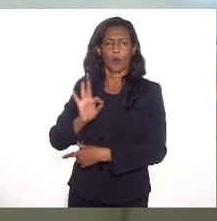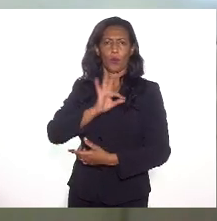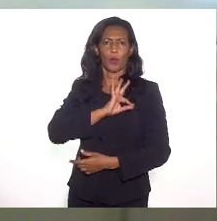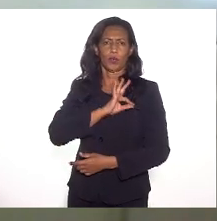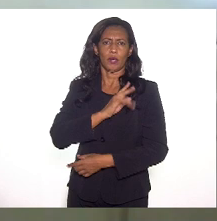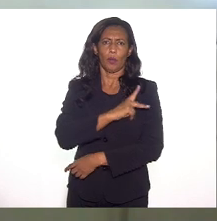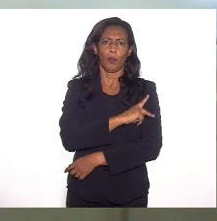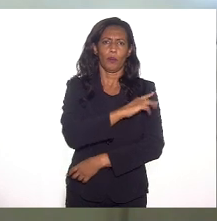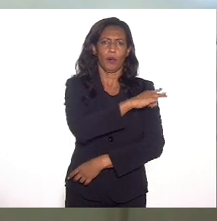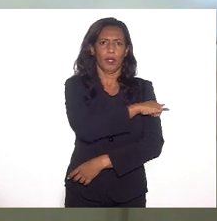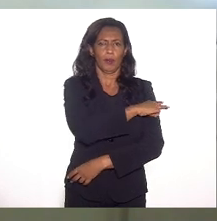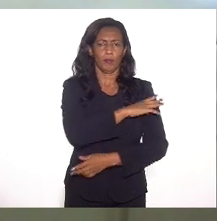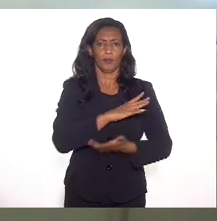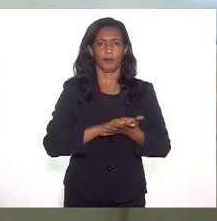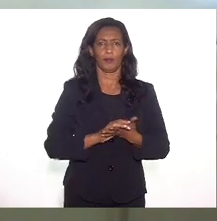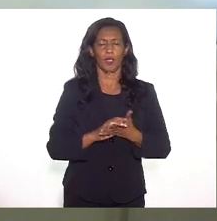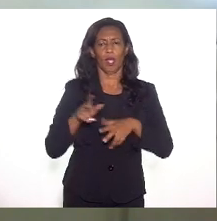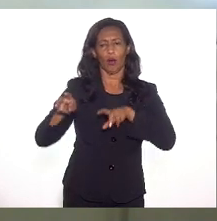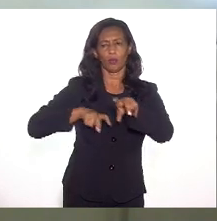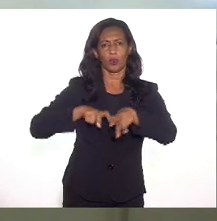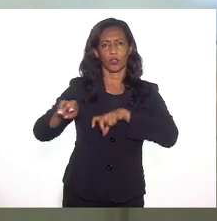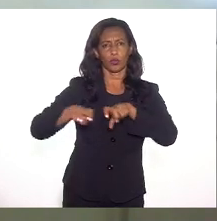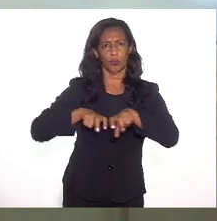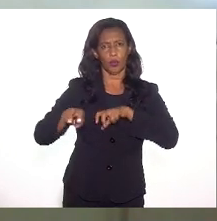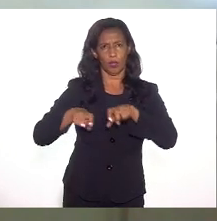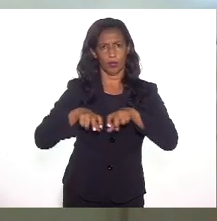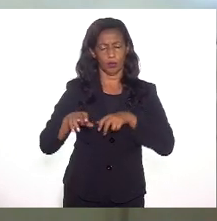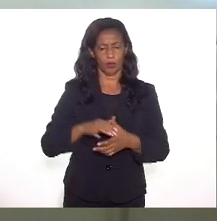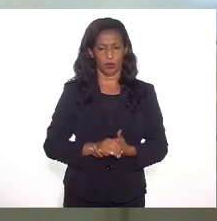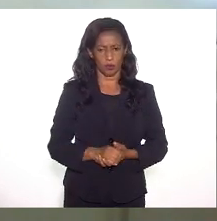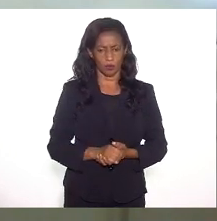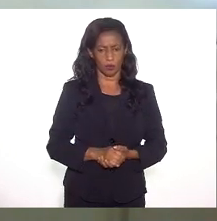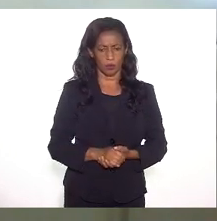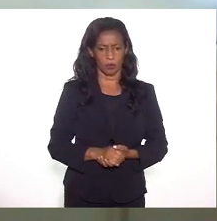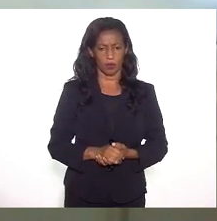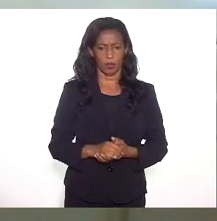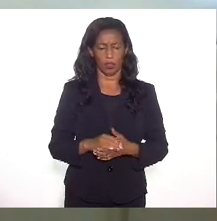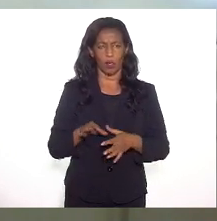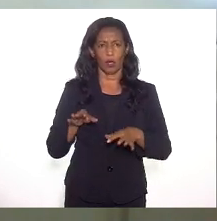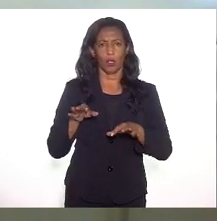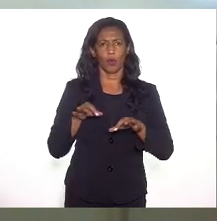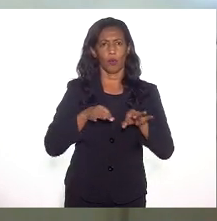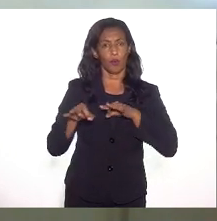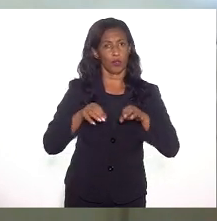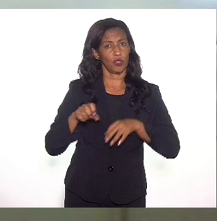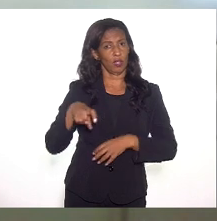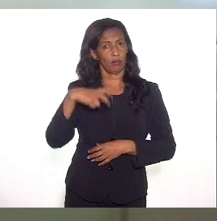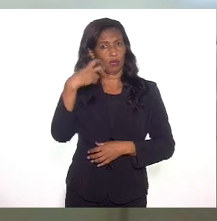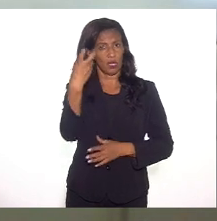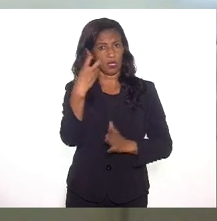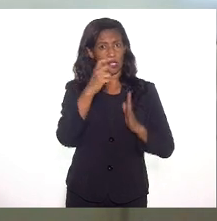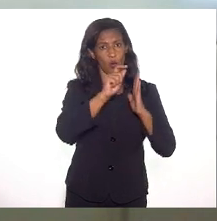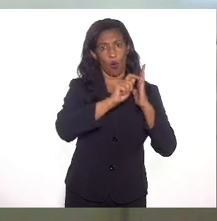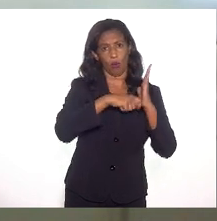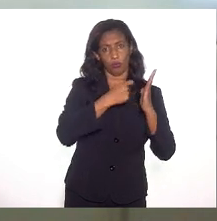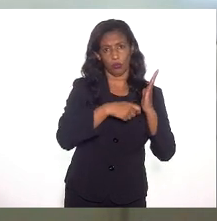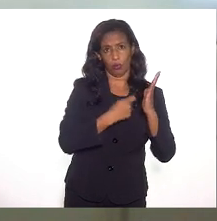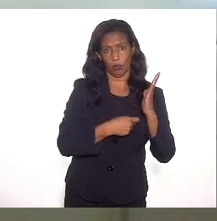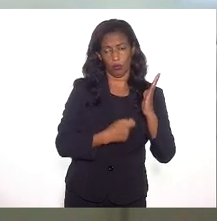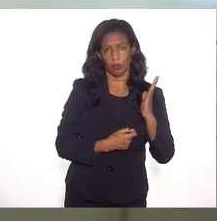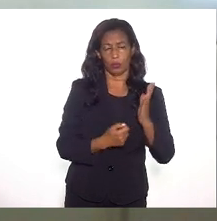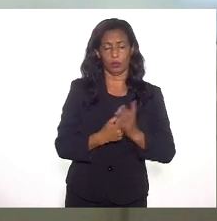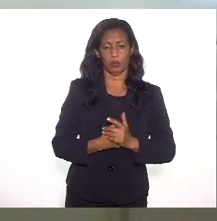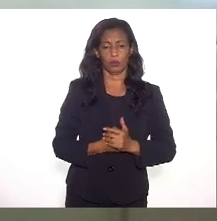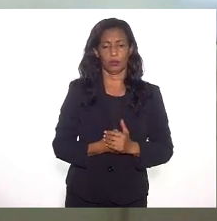para atuação de combate ao transporte irregular. O projeto tem 5 autores, deputados Anderson Moraes, Dionísio Lins,